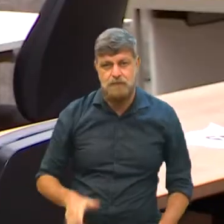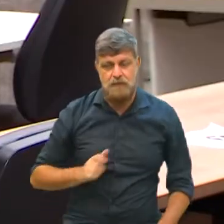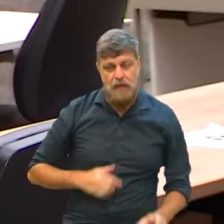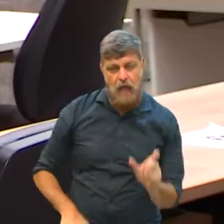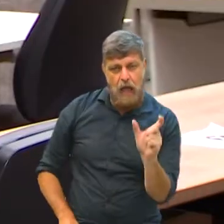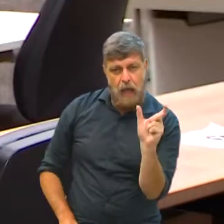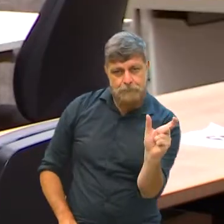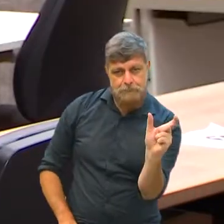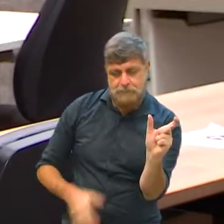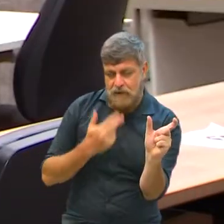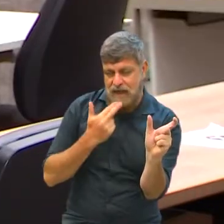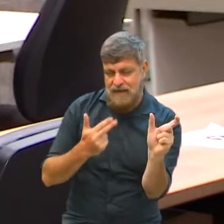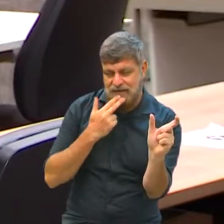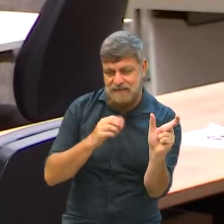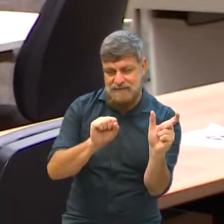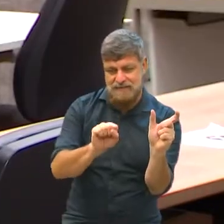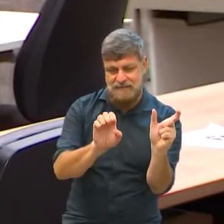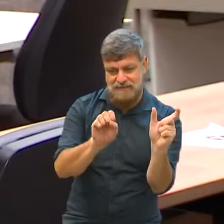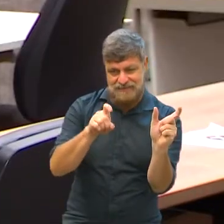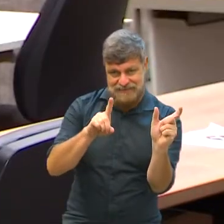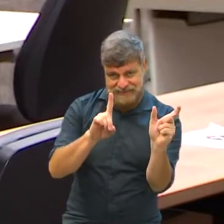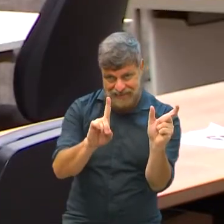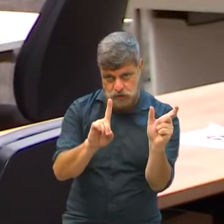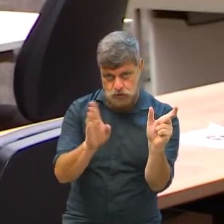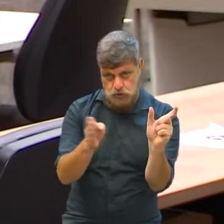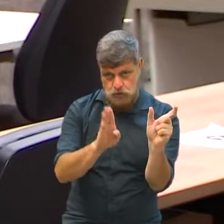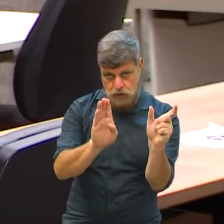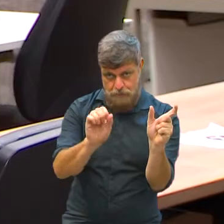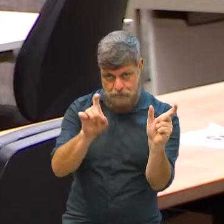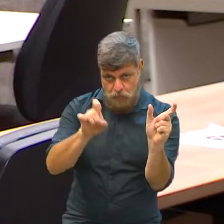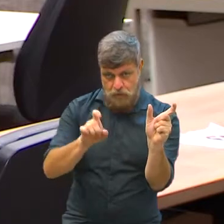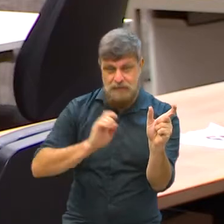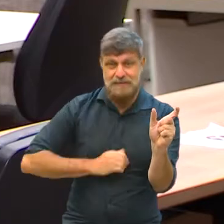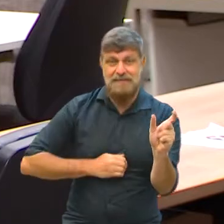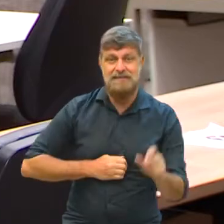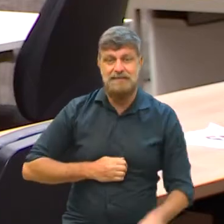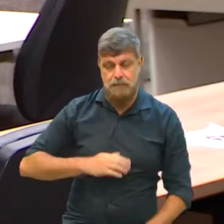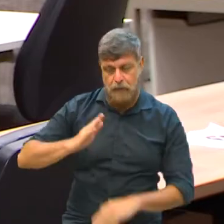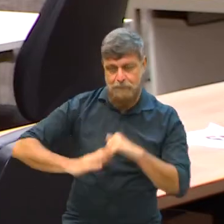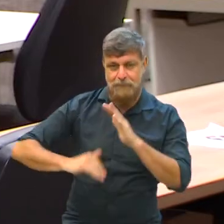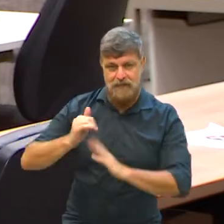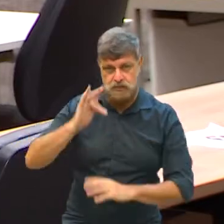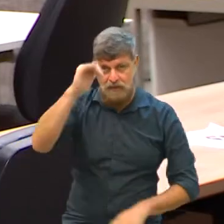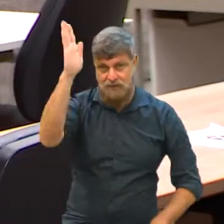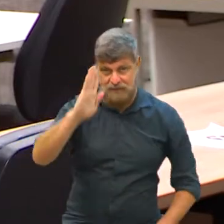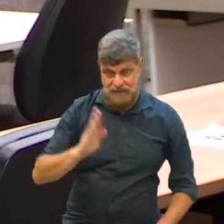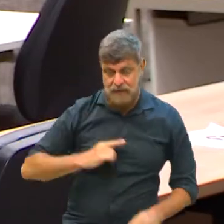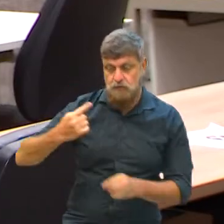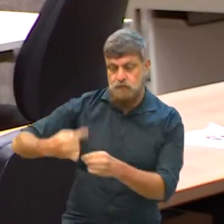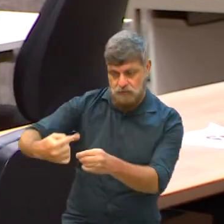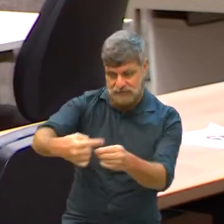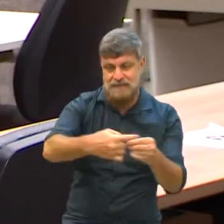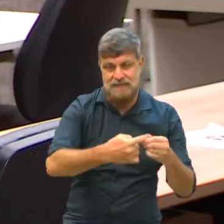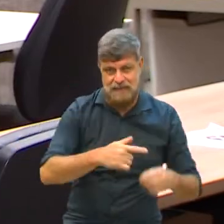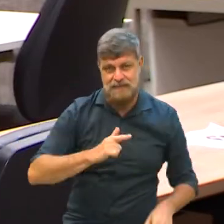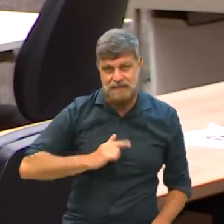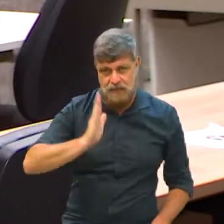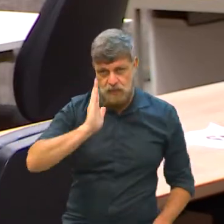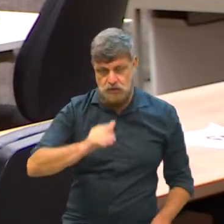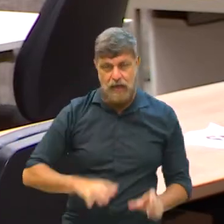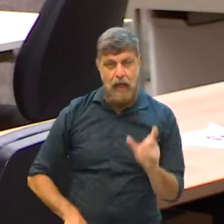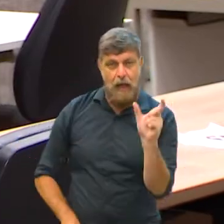sandbox regulatório é uma iniciativa Federal recente mas que já foi implementada em outras cidades do Brasil